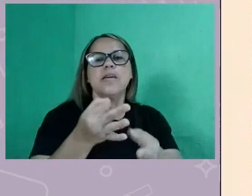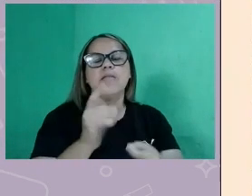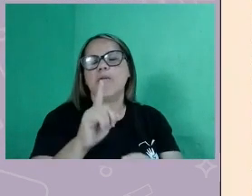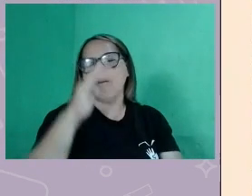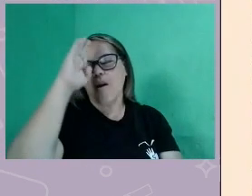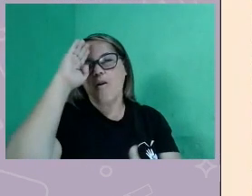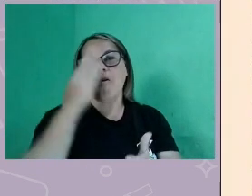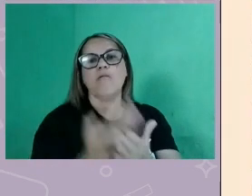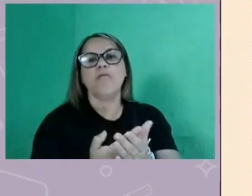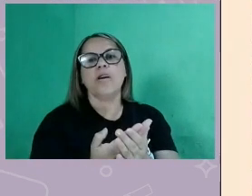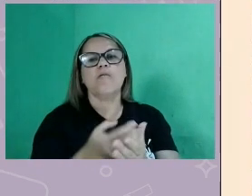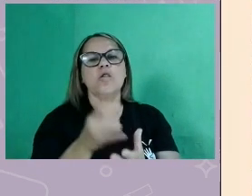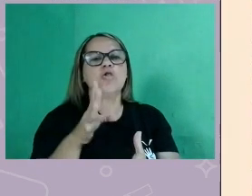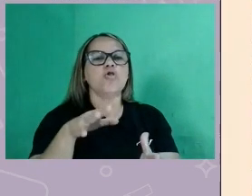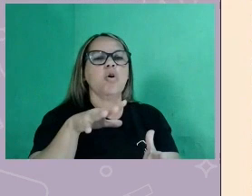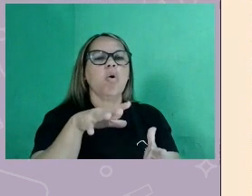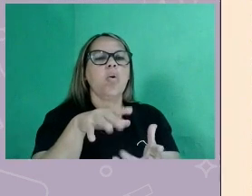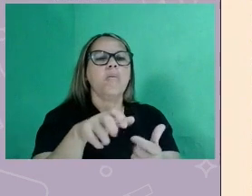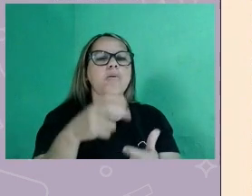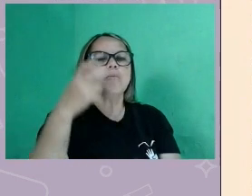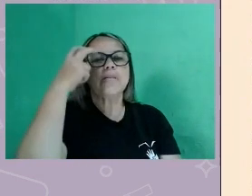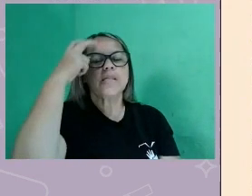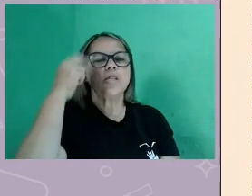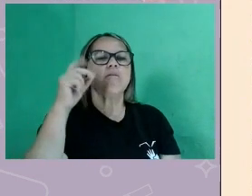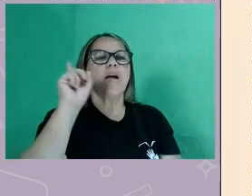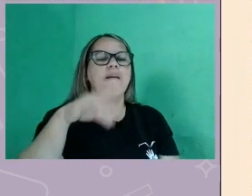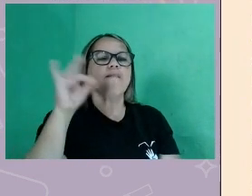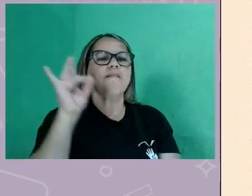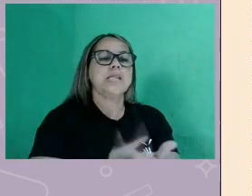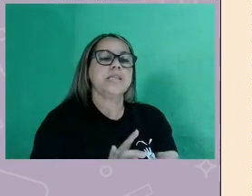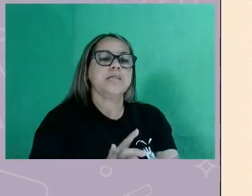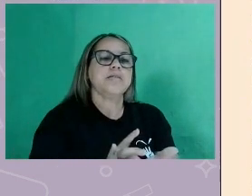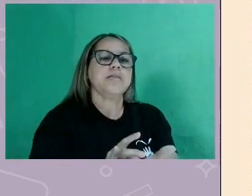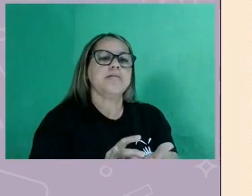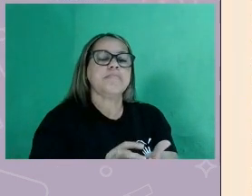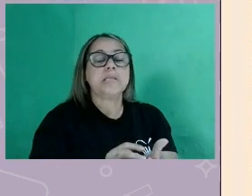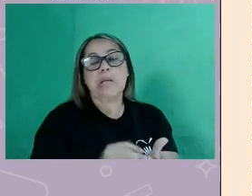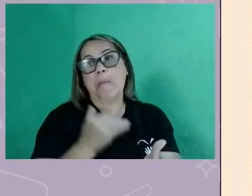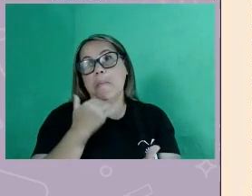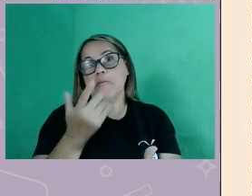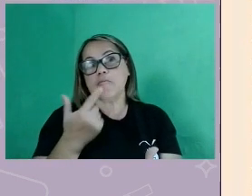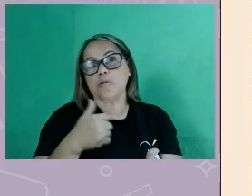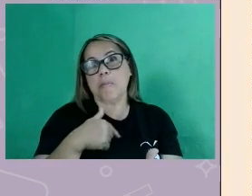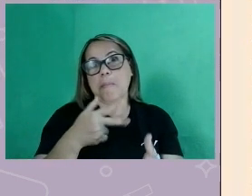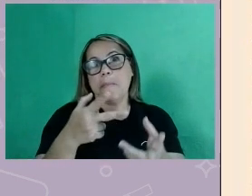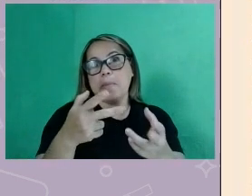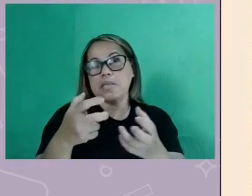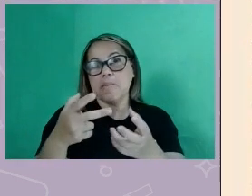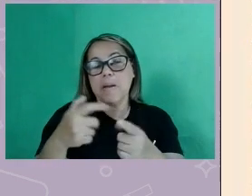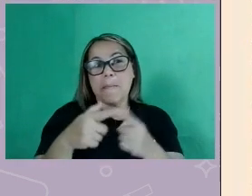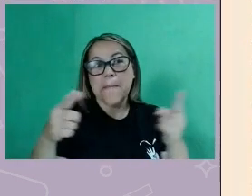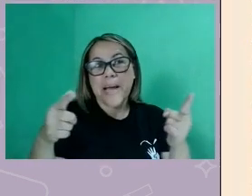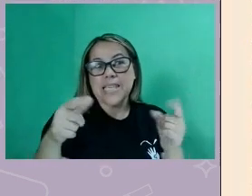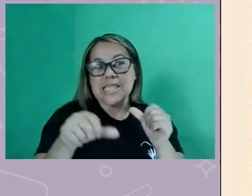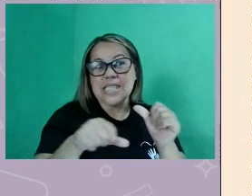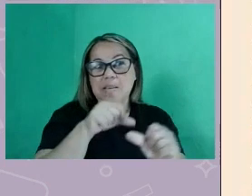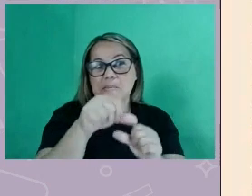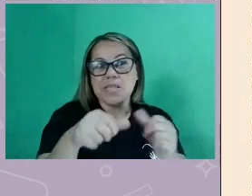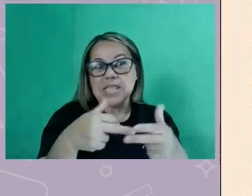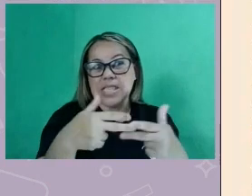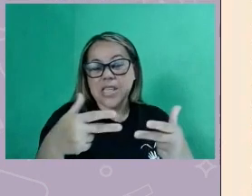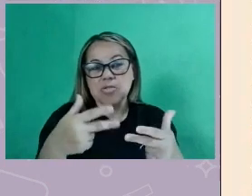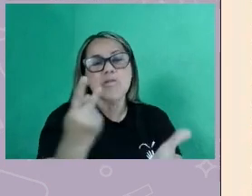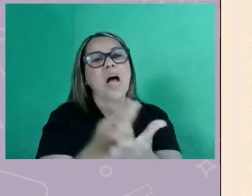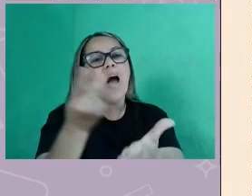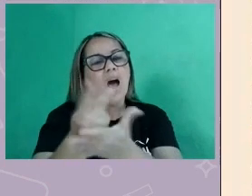só o mundo inteligível é verdadeiro ou seja independente da nossa percepção a mudança das coisas dos fenômenos eles existem